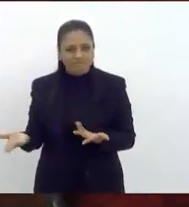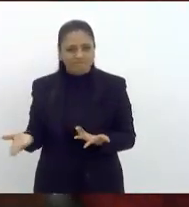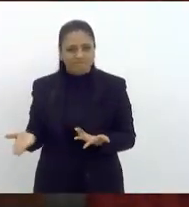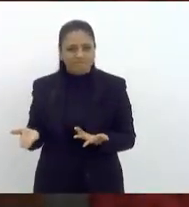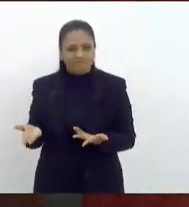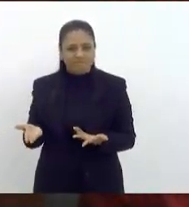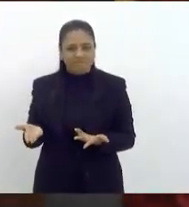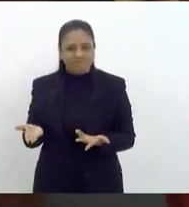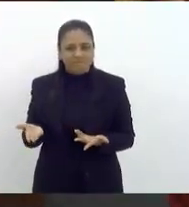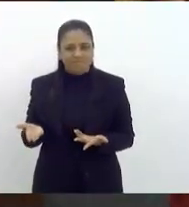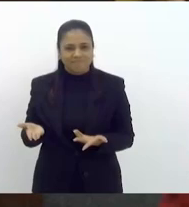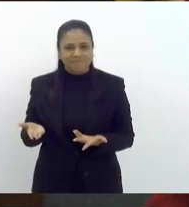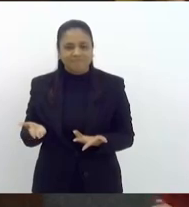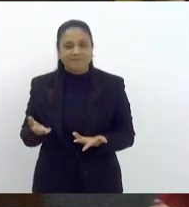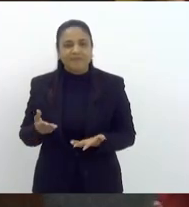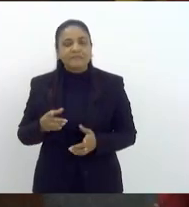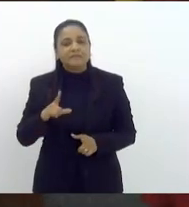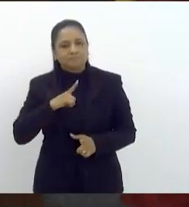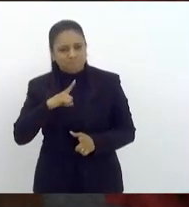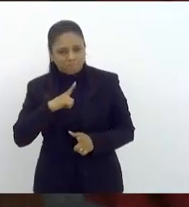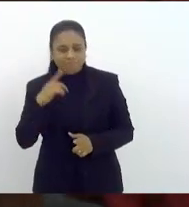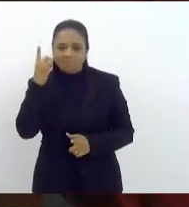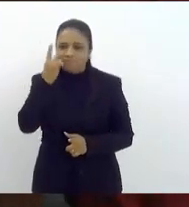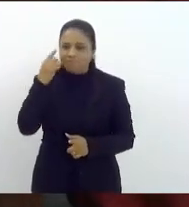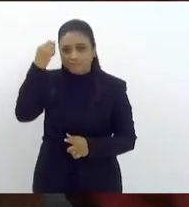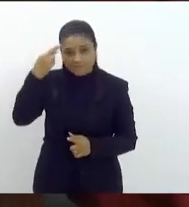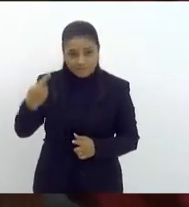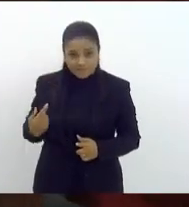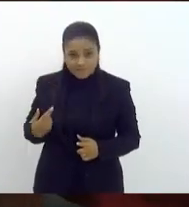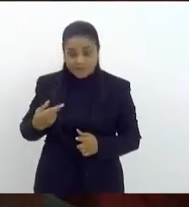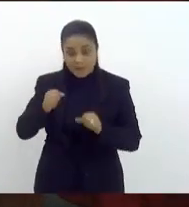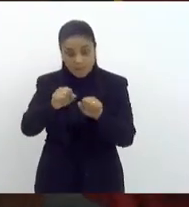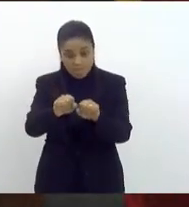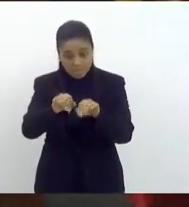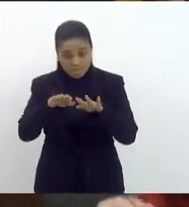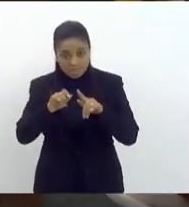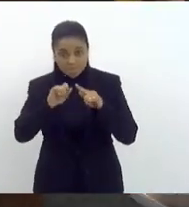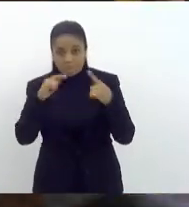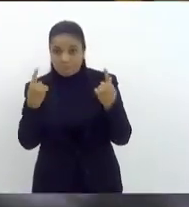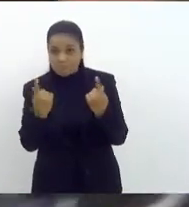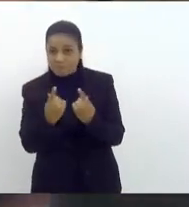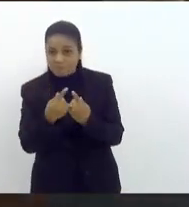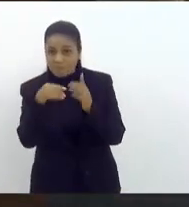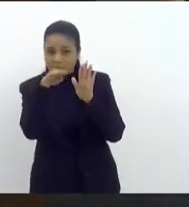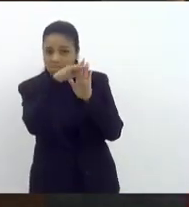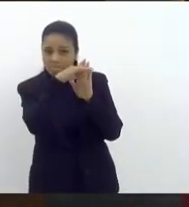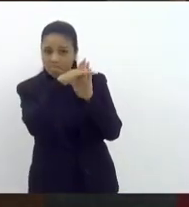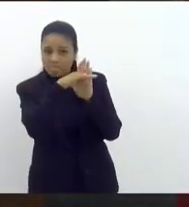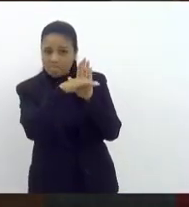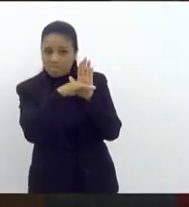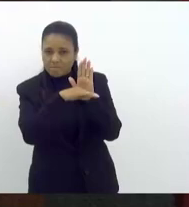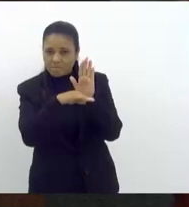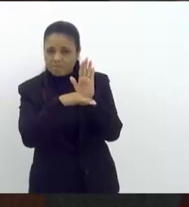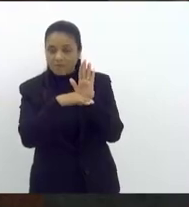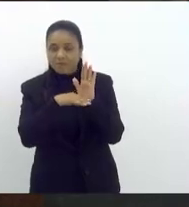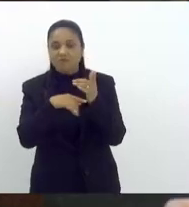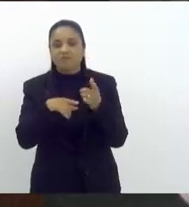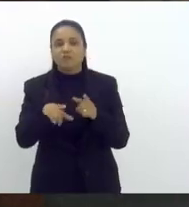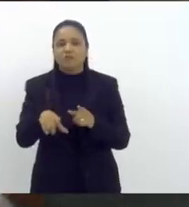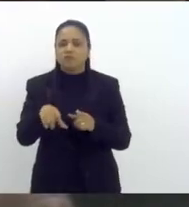deputada Renata o plenário tá vindo a pauta excelência escolheu outro dia